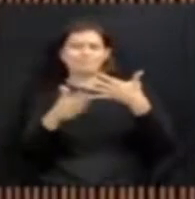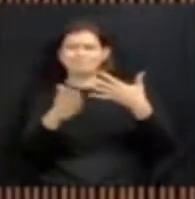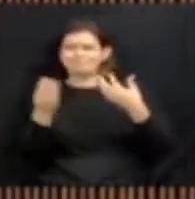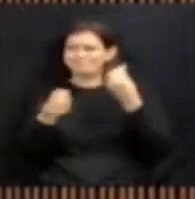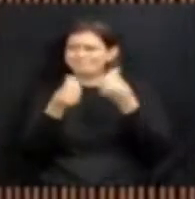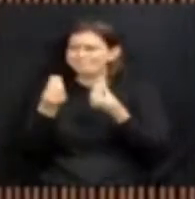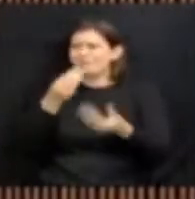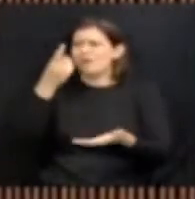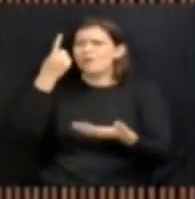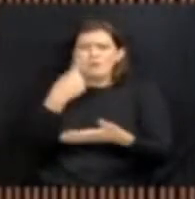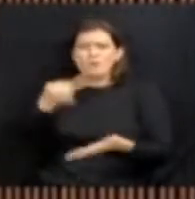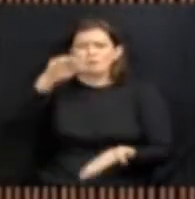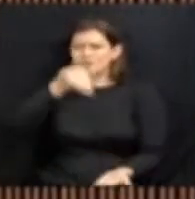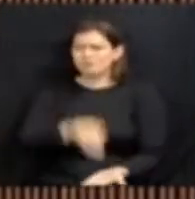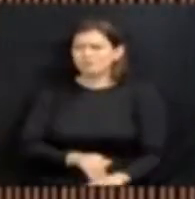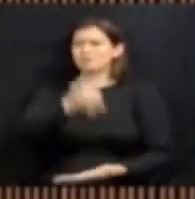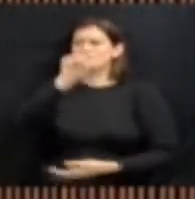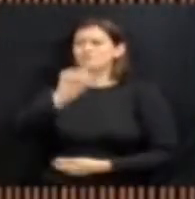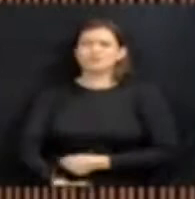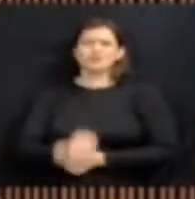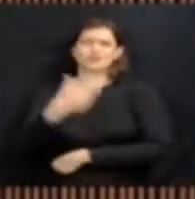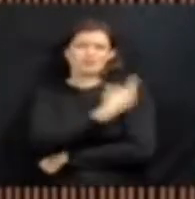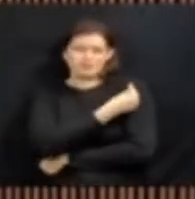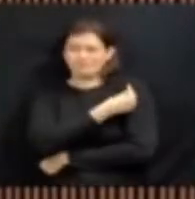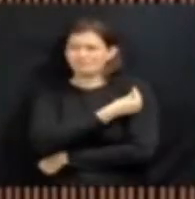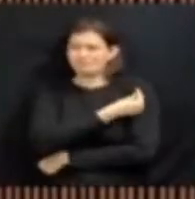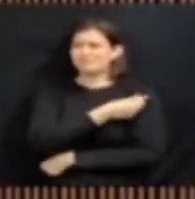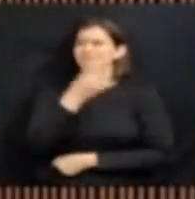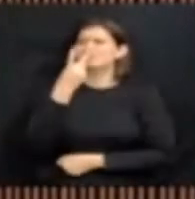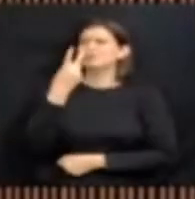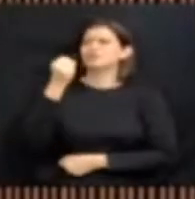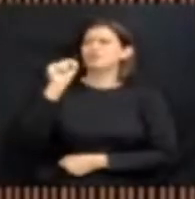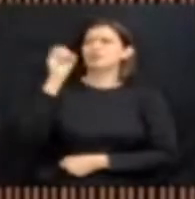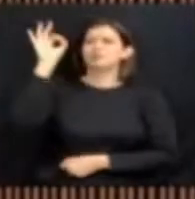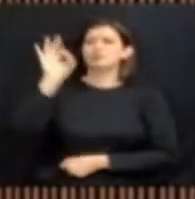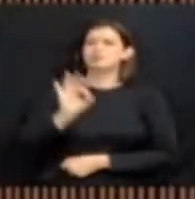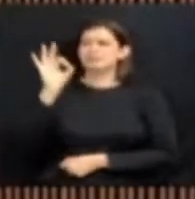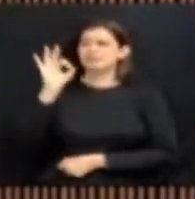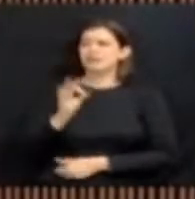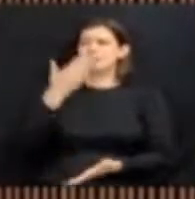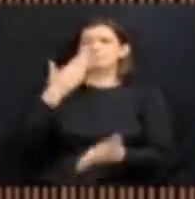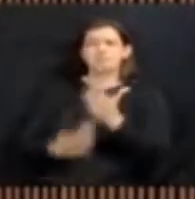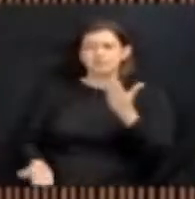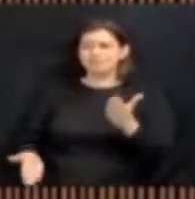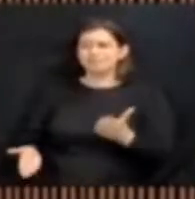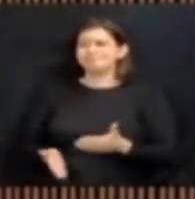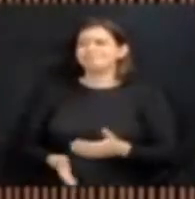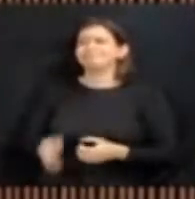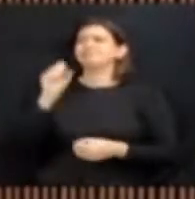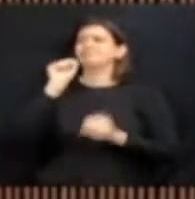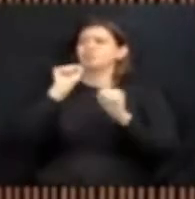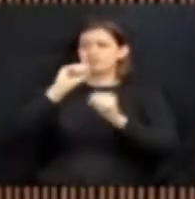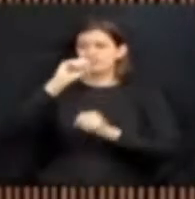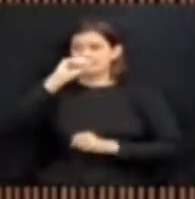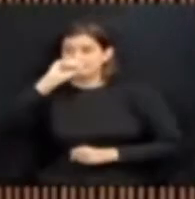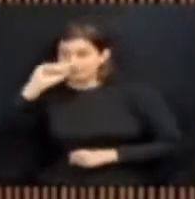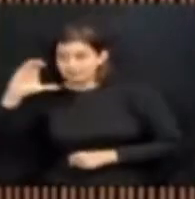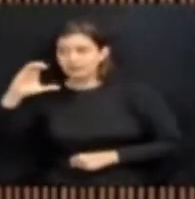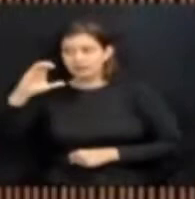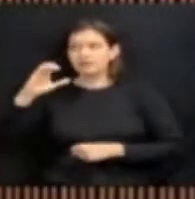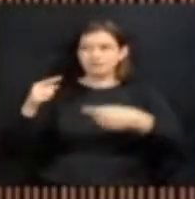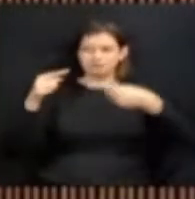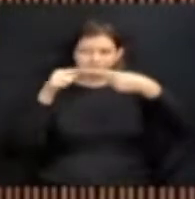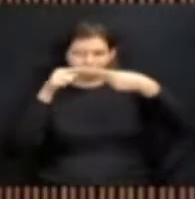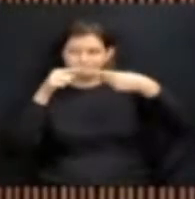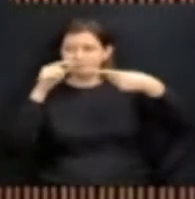com apenas 28.12 por cento perde para Santa Catarina perde para o Rio Grande do Sul taxa de transmissão do